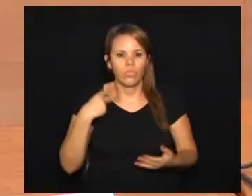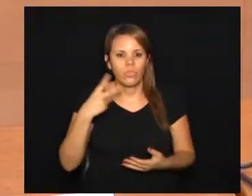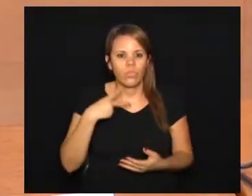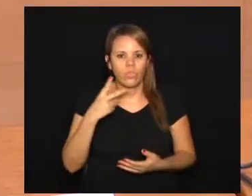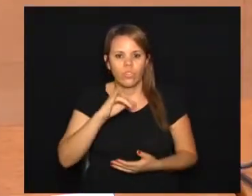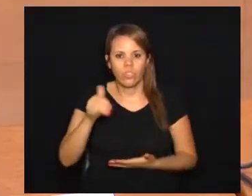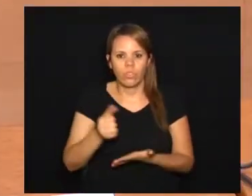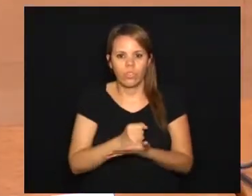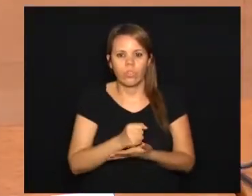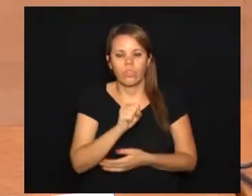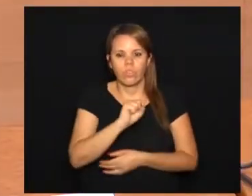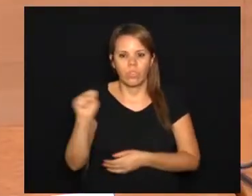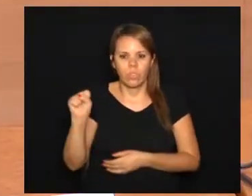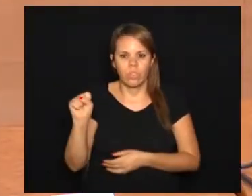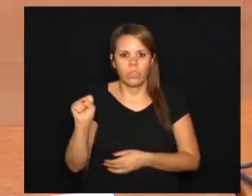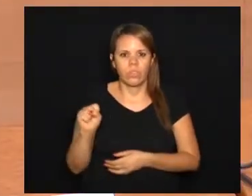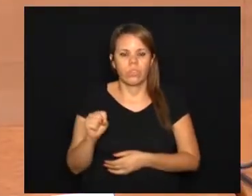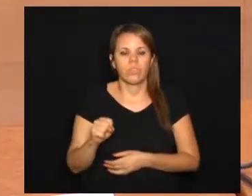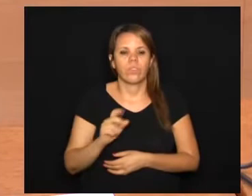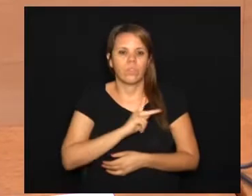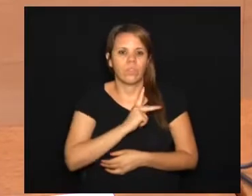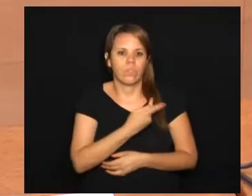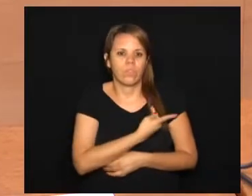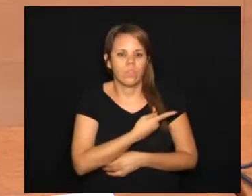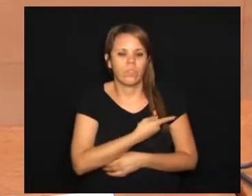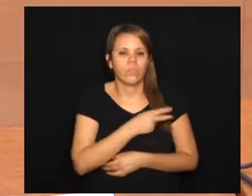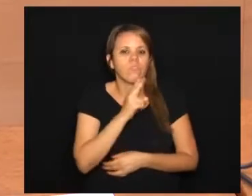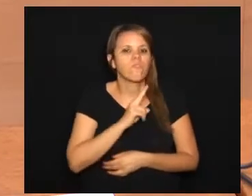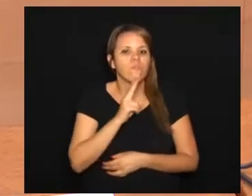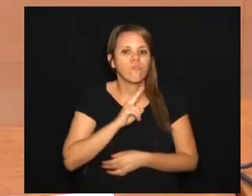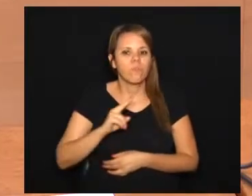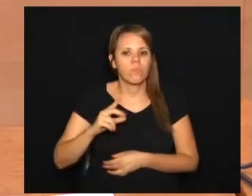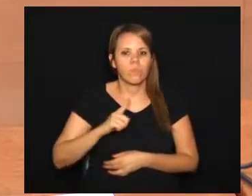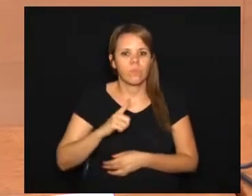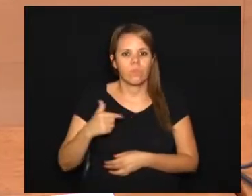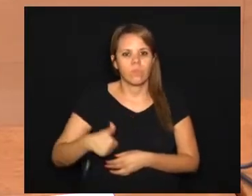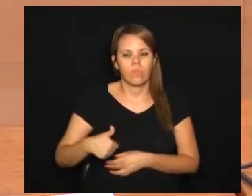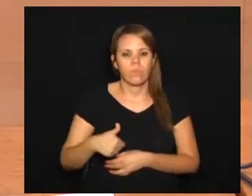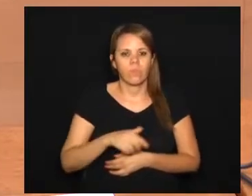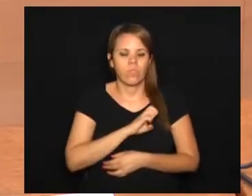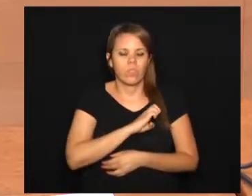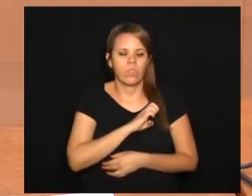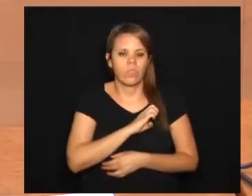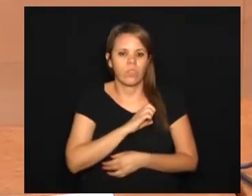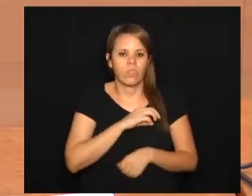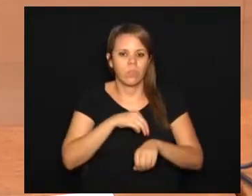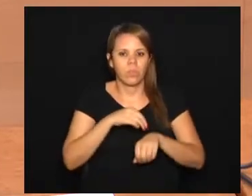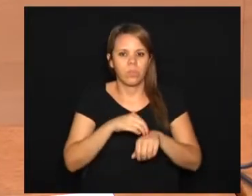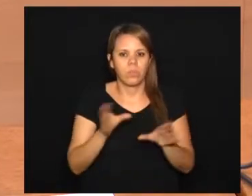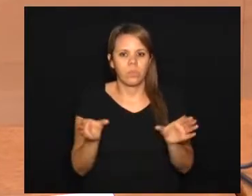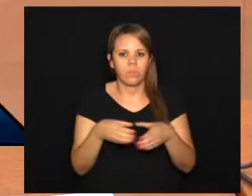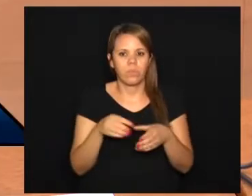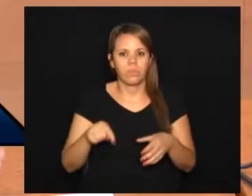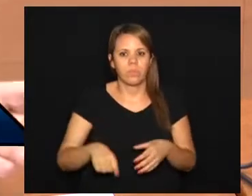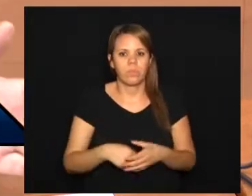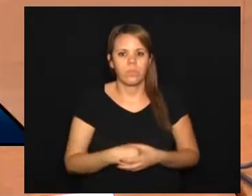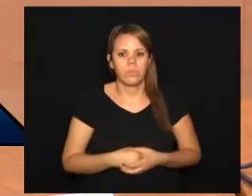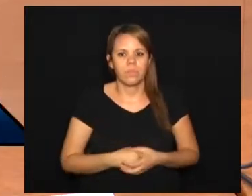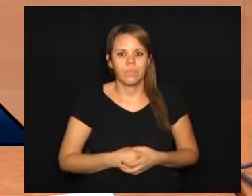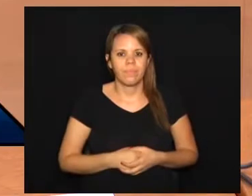J. Silva, Paulo Haddad, o Edson Ribeiro e o Nelson Osley, que são membros dessa comissão.